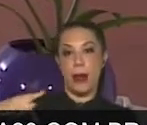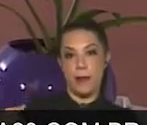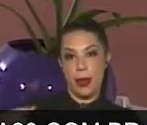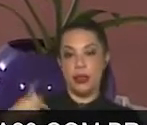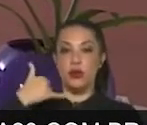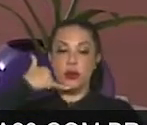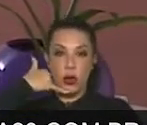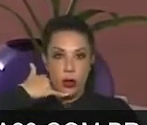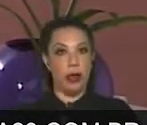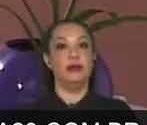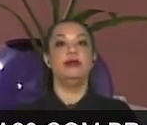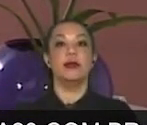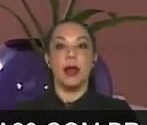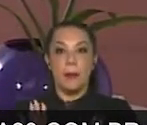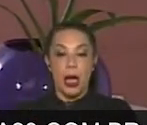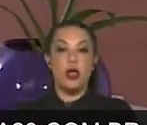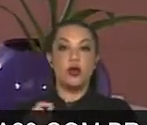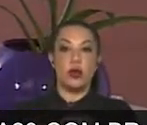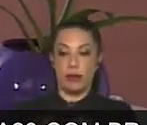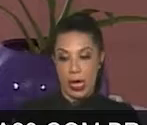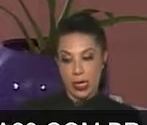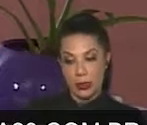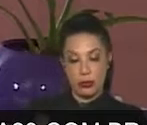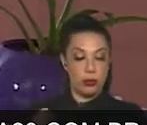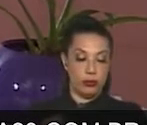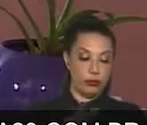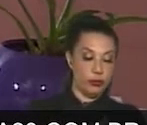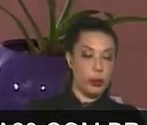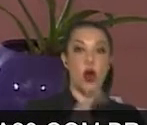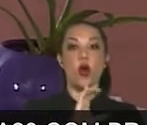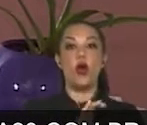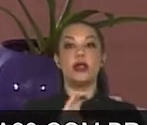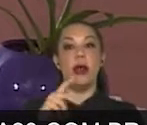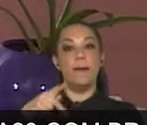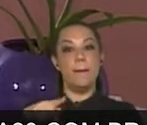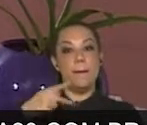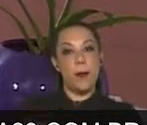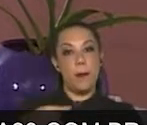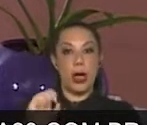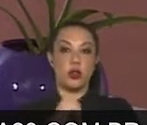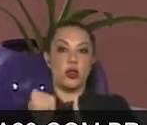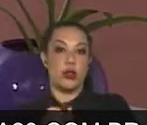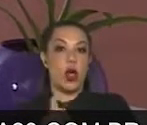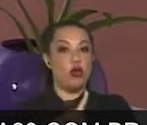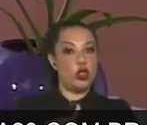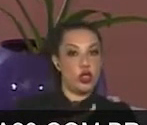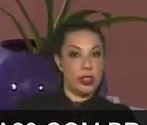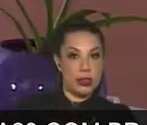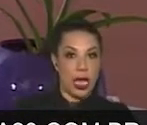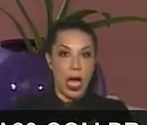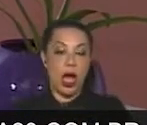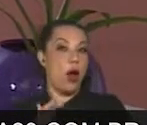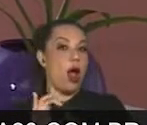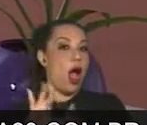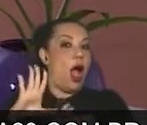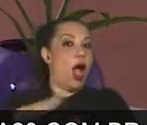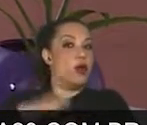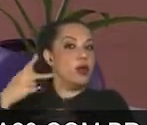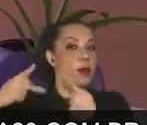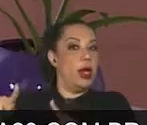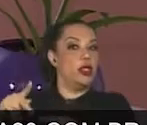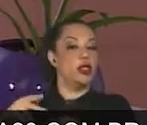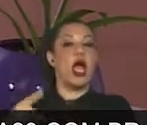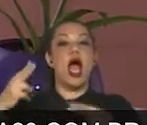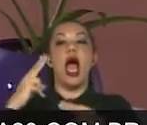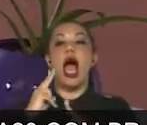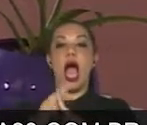aplicativos para celulares. O crédito é depositado na conta poupança social digital, que é aberta automaticamente pela